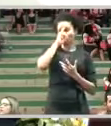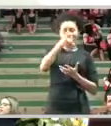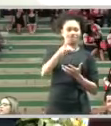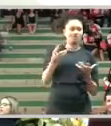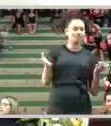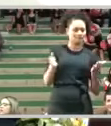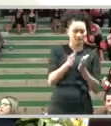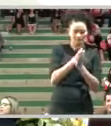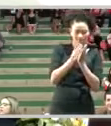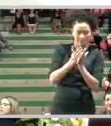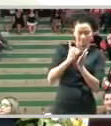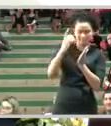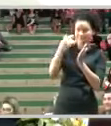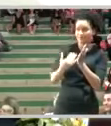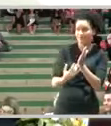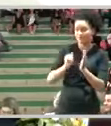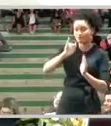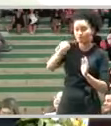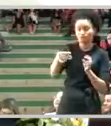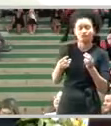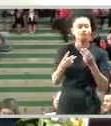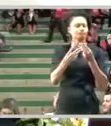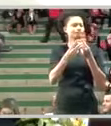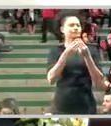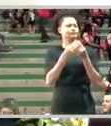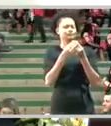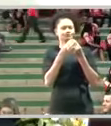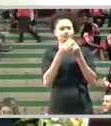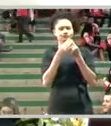Que a Bíblia diz que quando os judeus viram a arca,